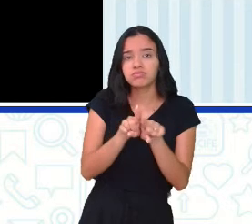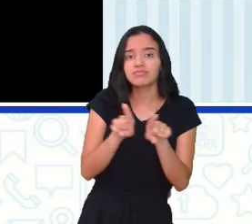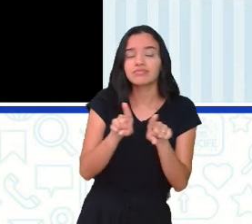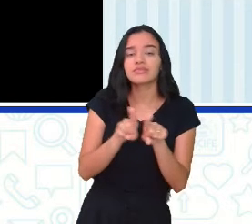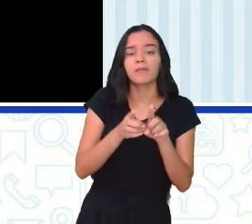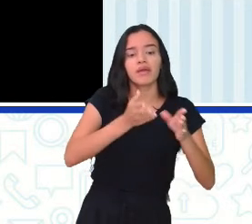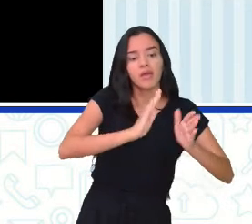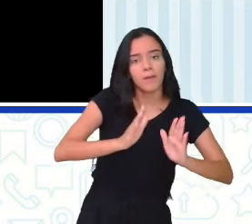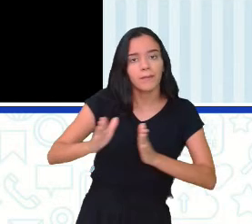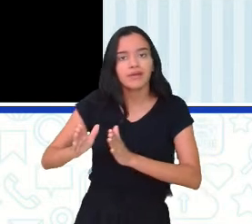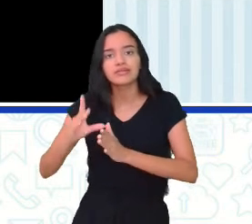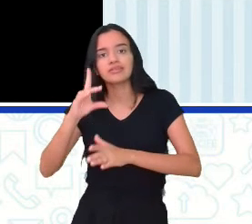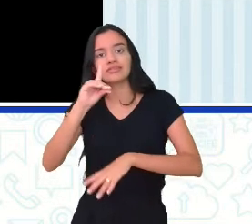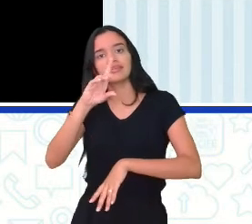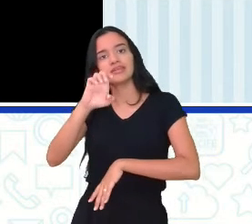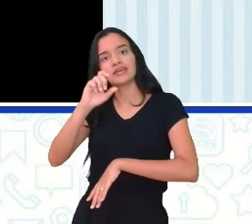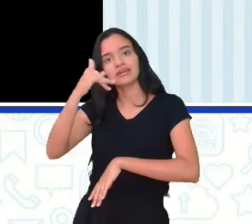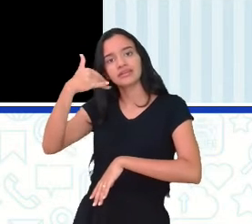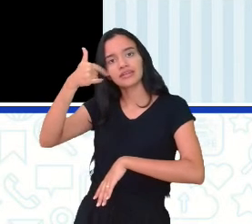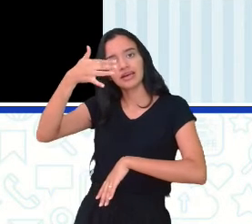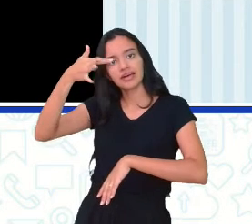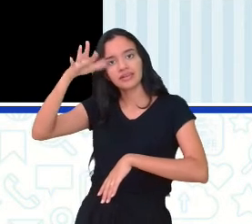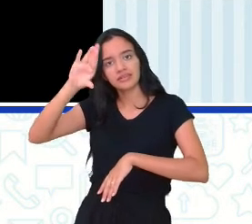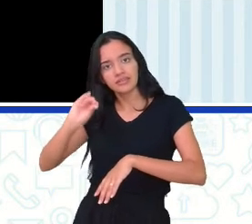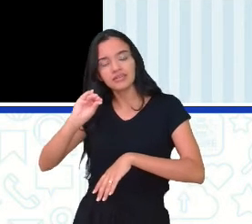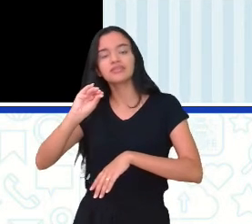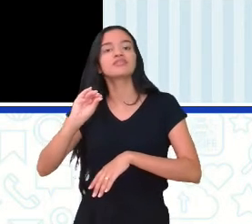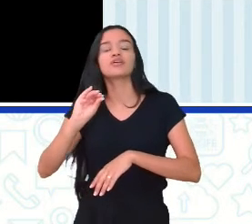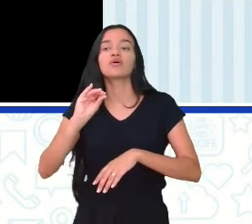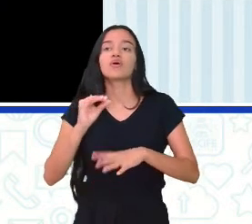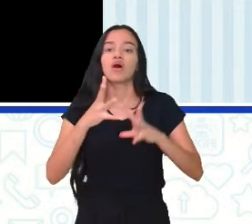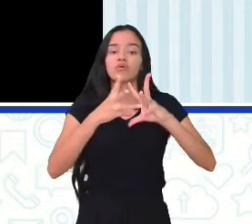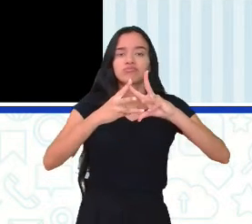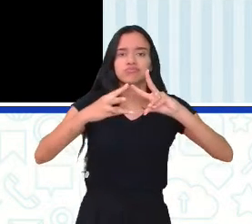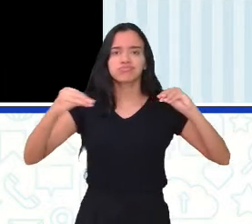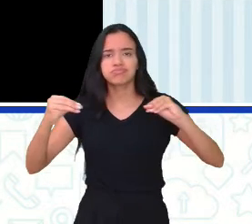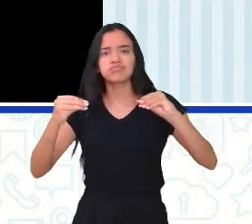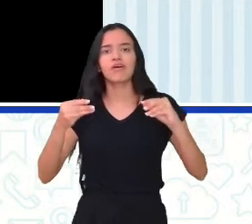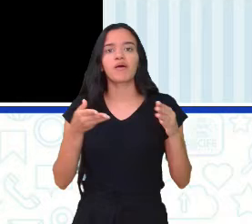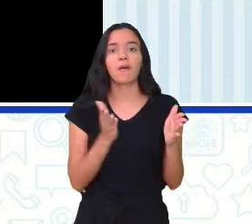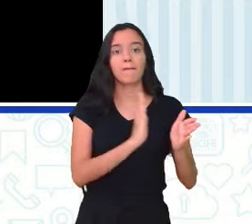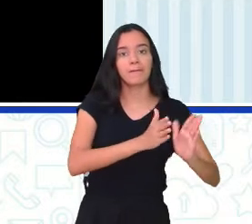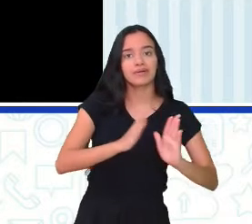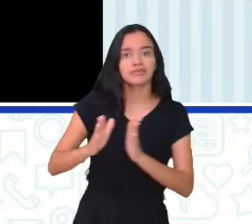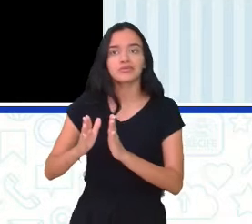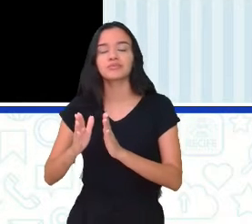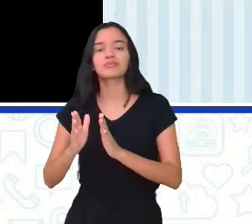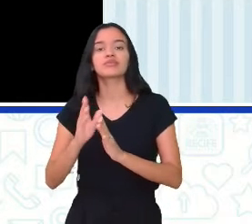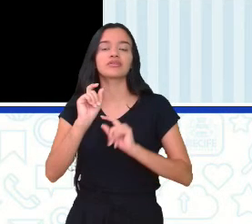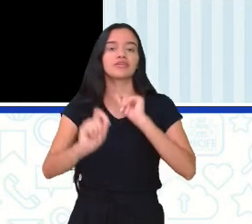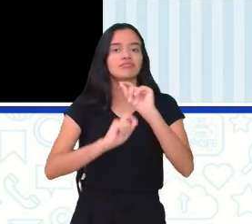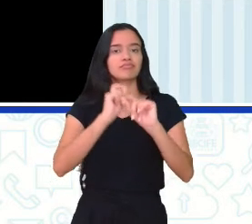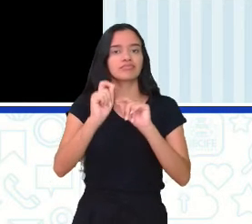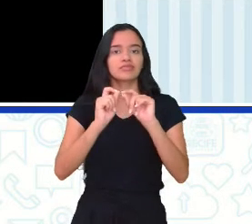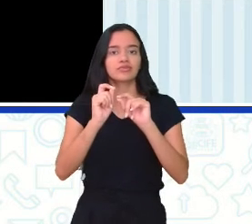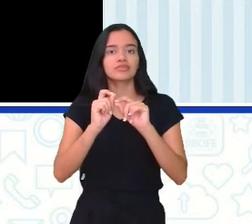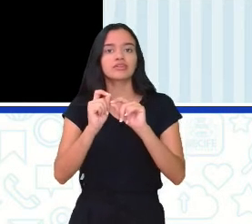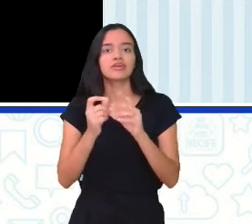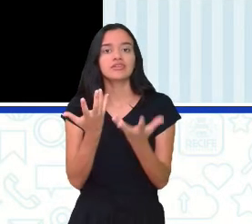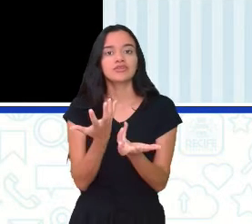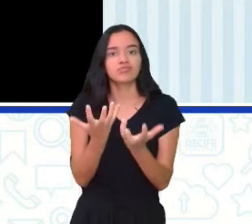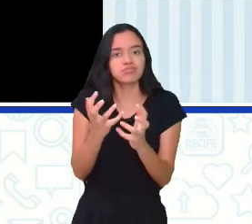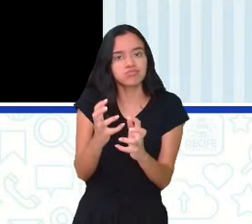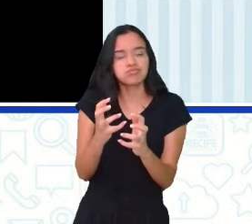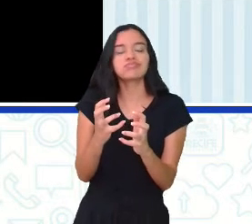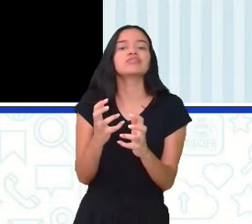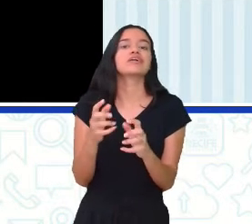à decantação, parte da água do lodo é removida. Passa-se então à etapa seguinte, o processo de secagem. Na